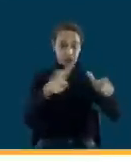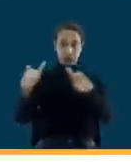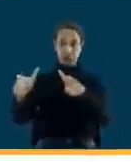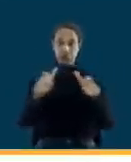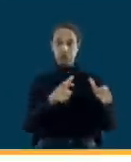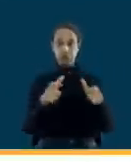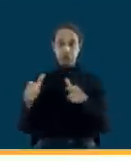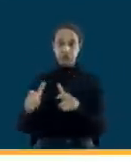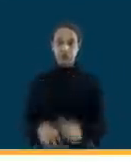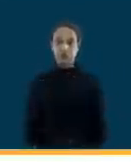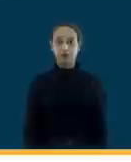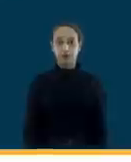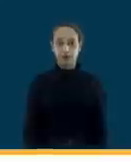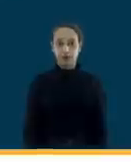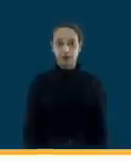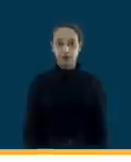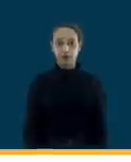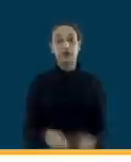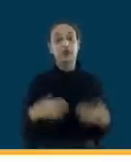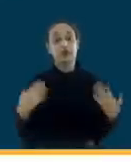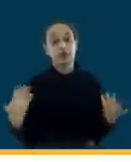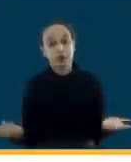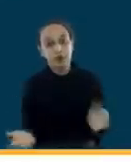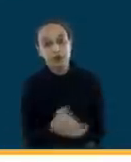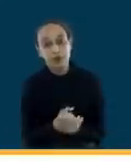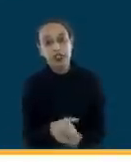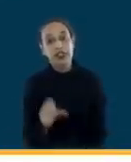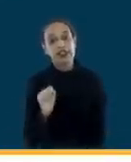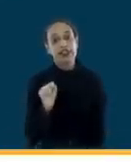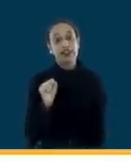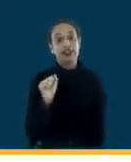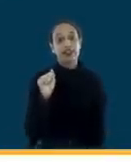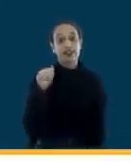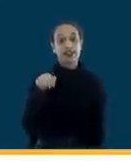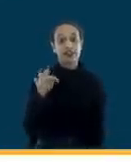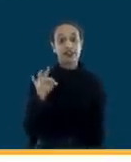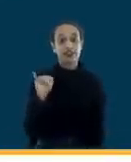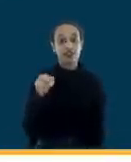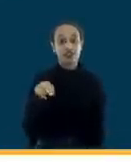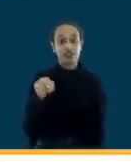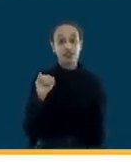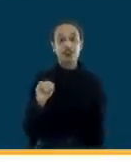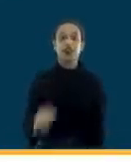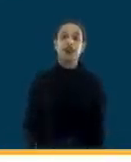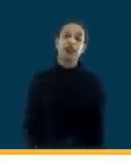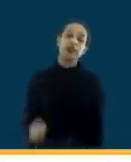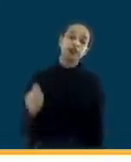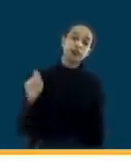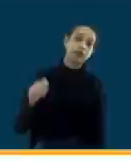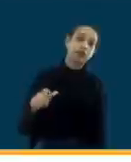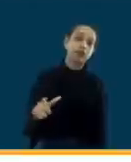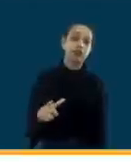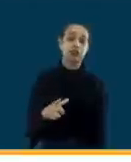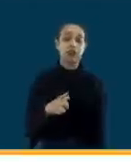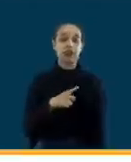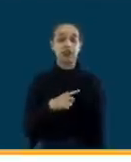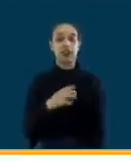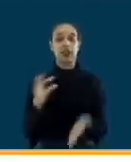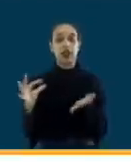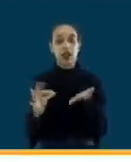O Santini, a possibilidade de nós termos um cadastro